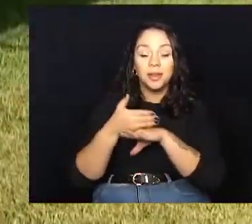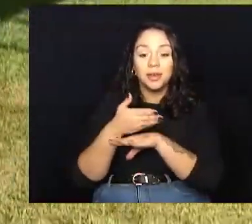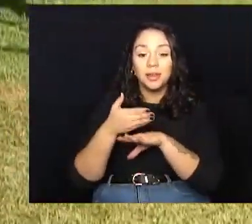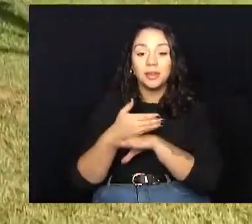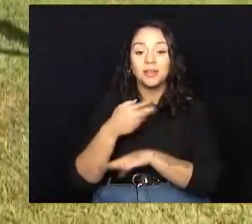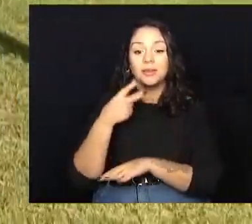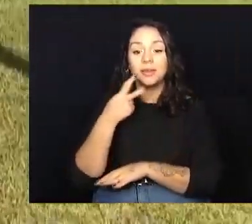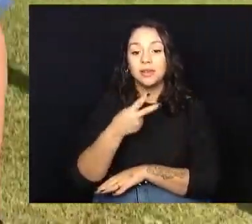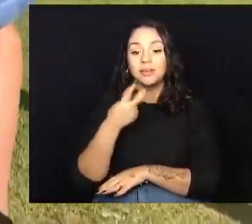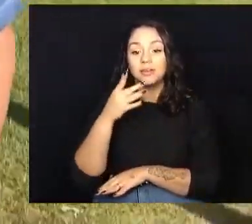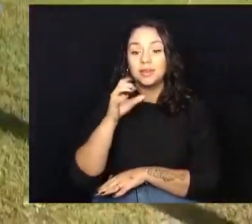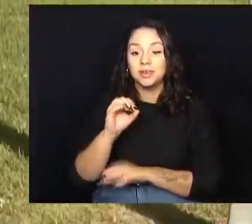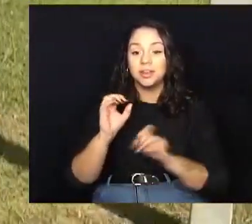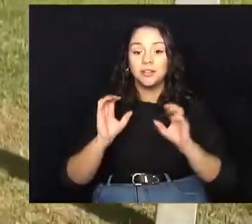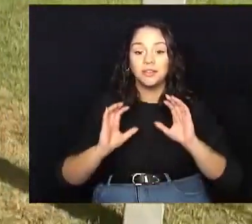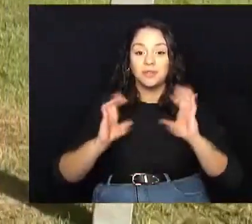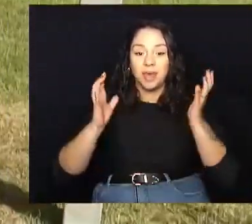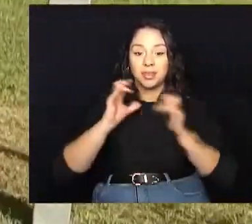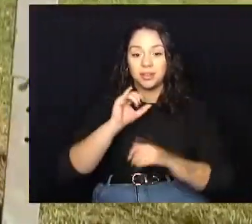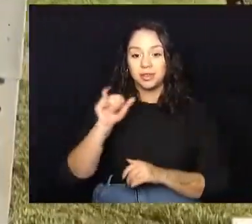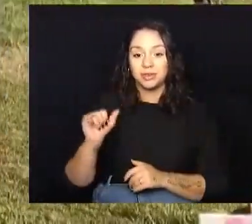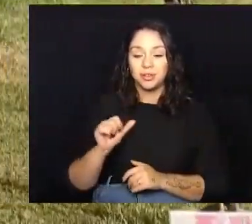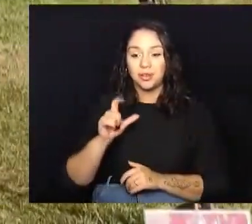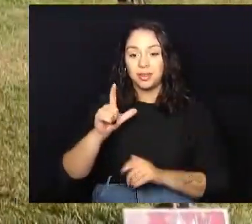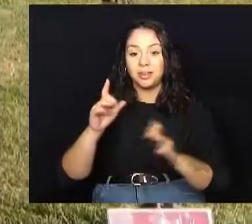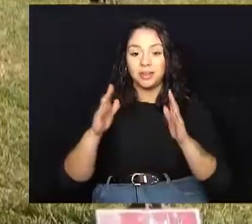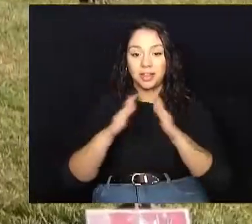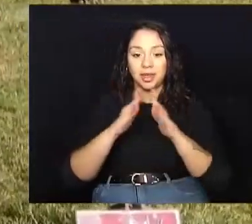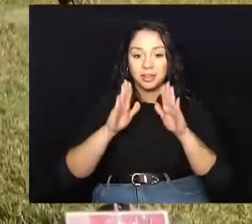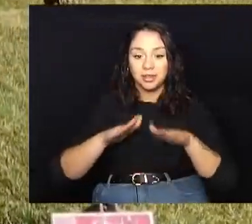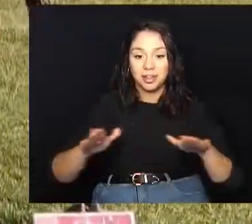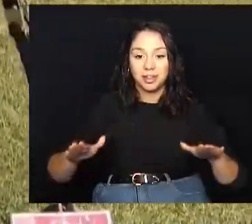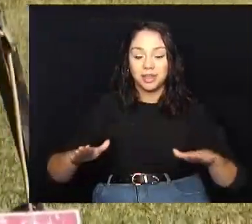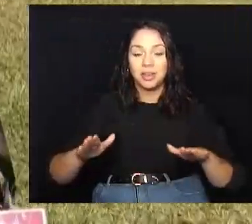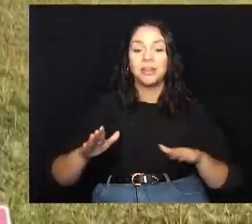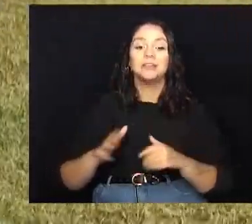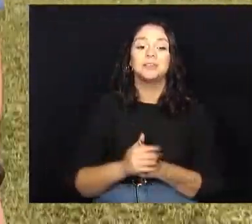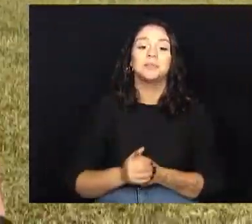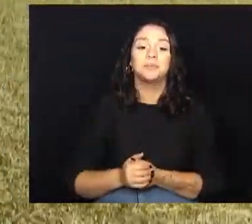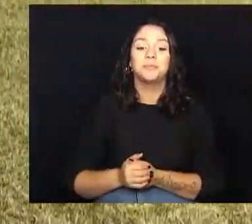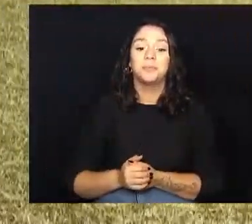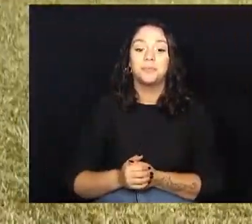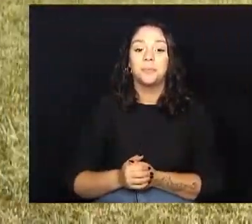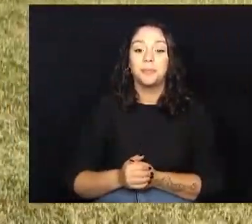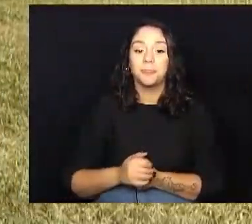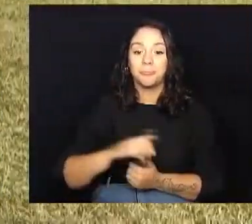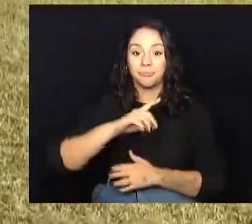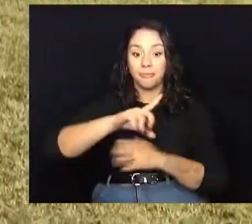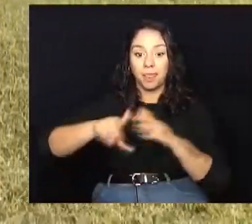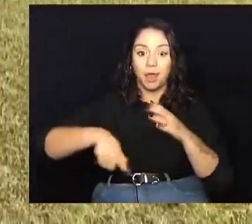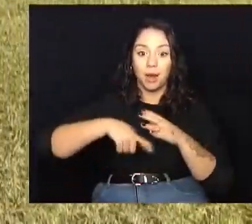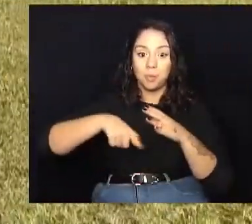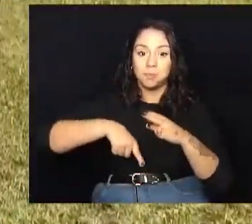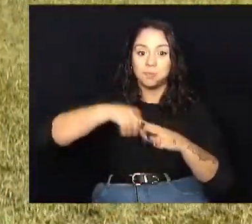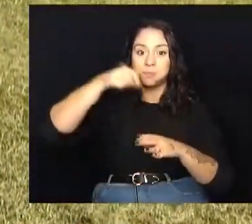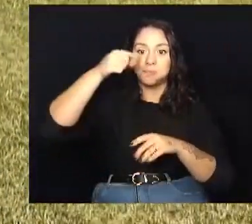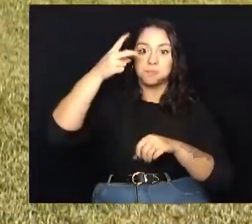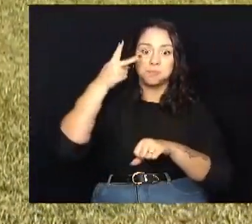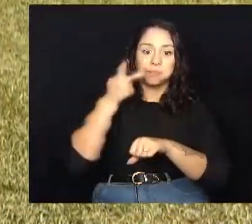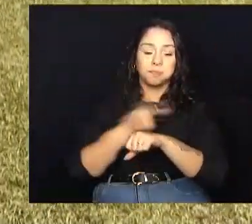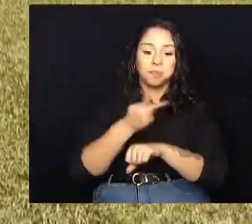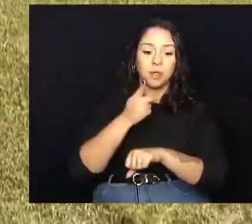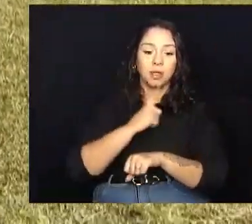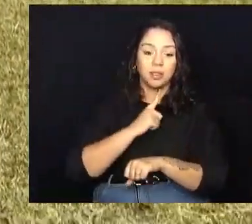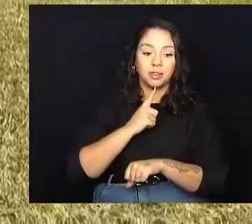vigésima Festa Julina da casa da criança paralítica o nosso sorteio de Prêmios serão